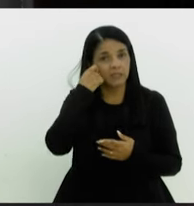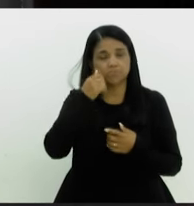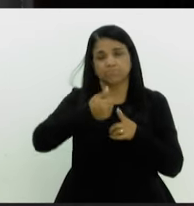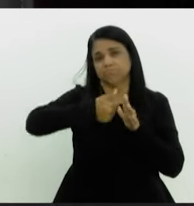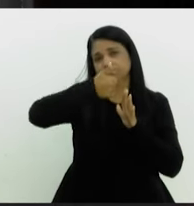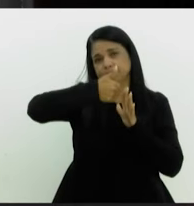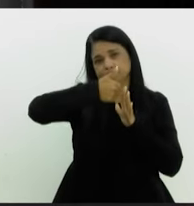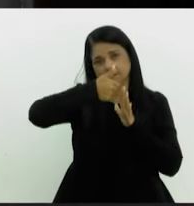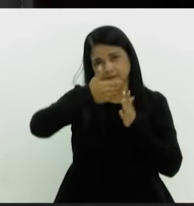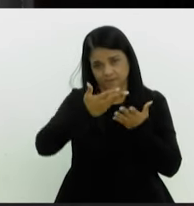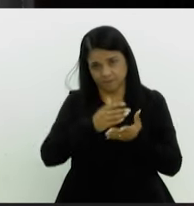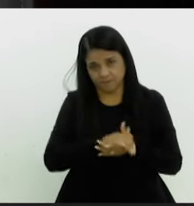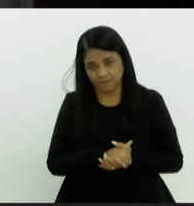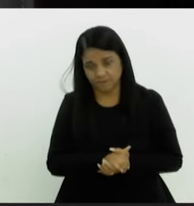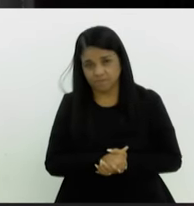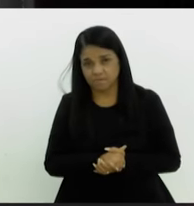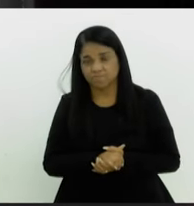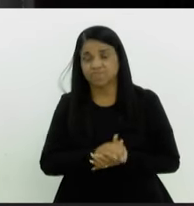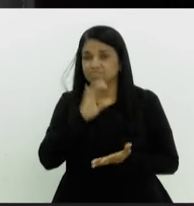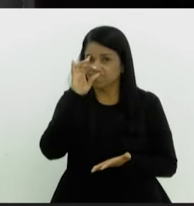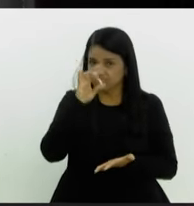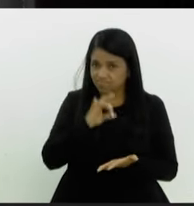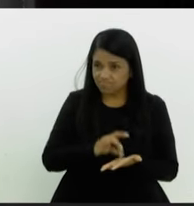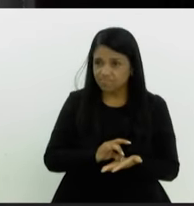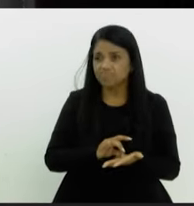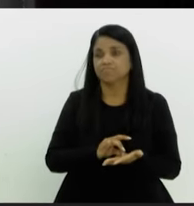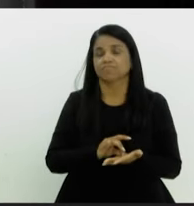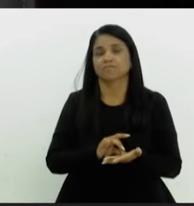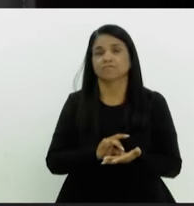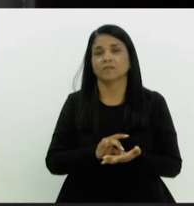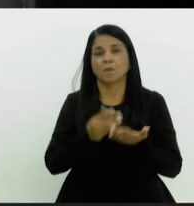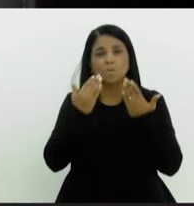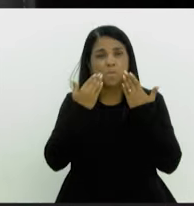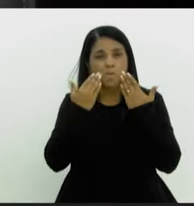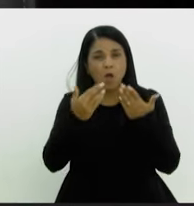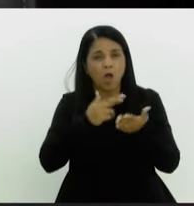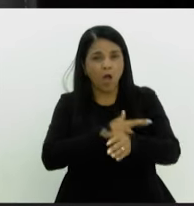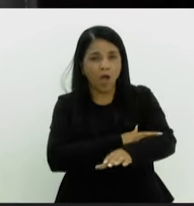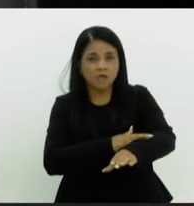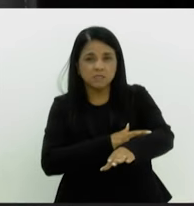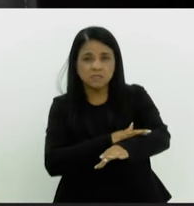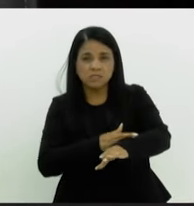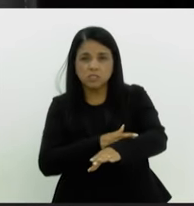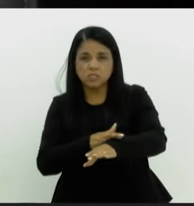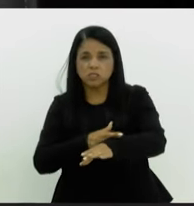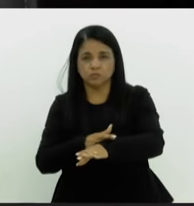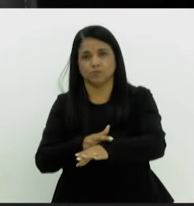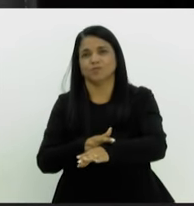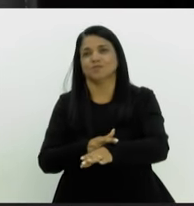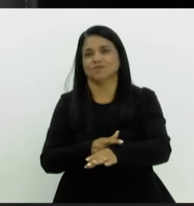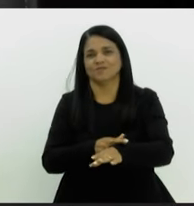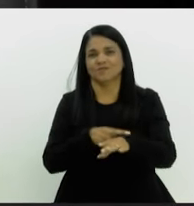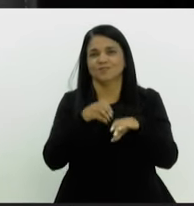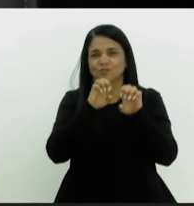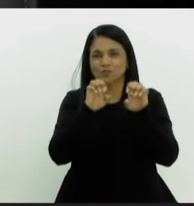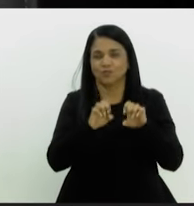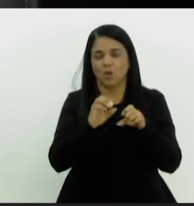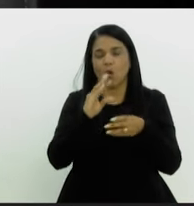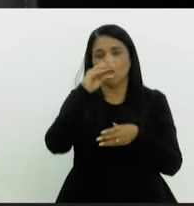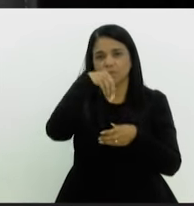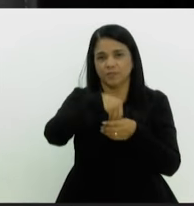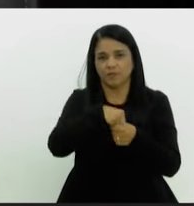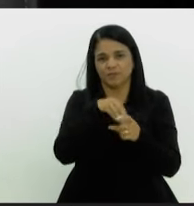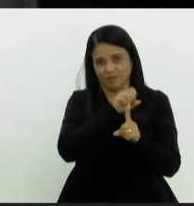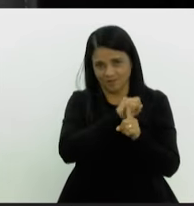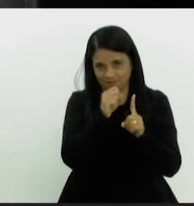lista e essa realidade escancara o racismo estrutural presente na nossa sociedade que Adriana falou e eu